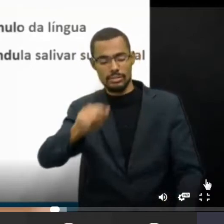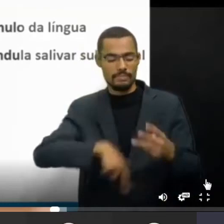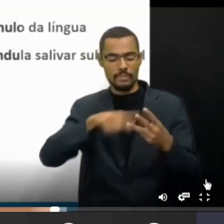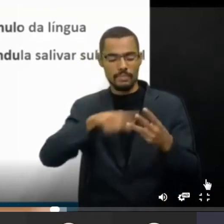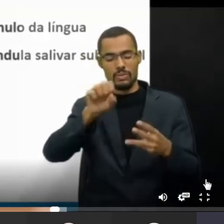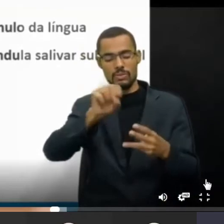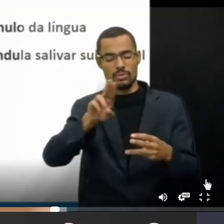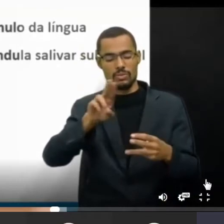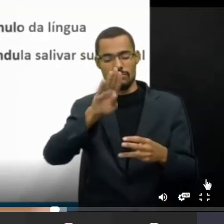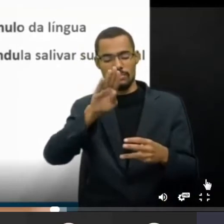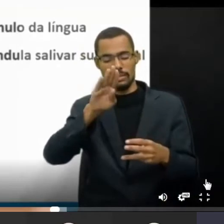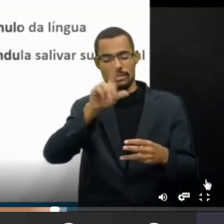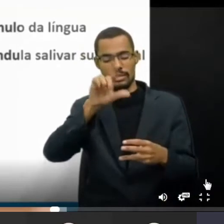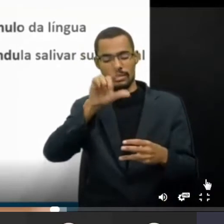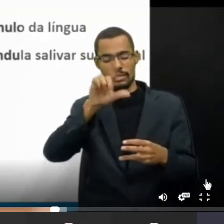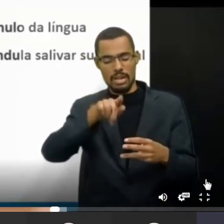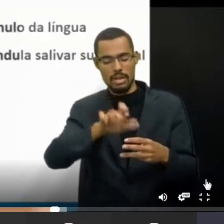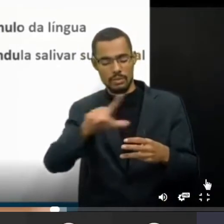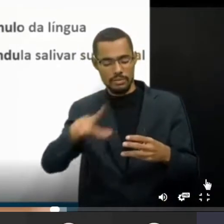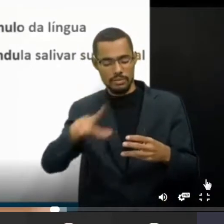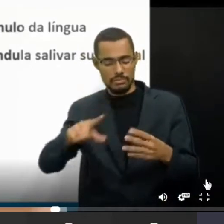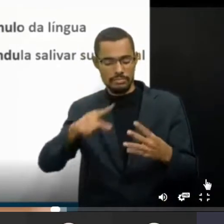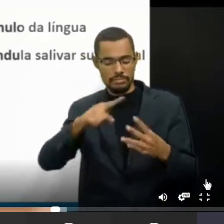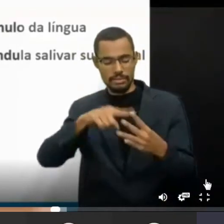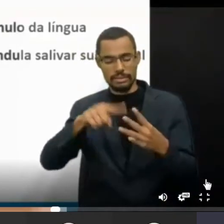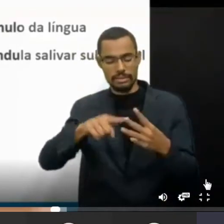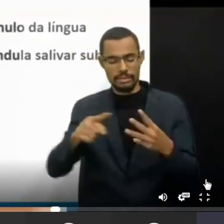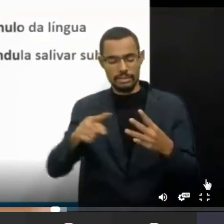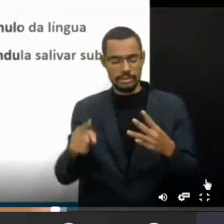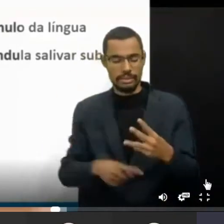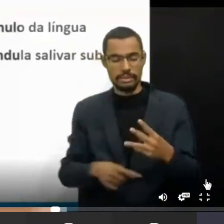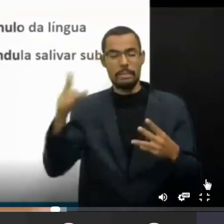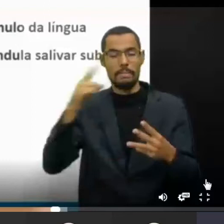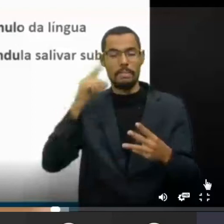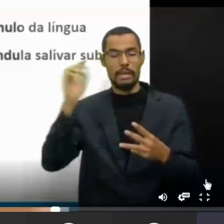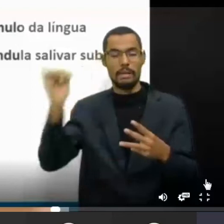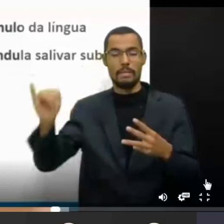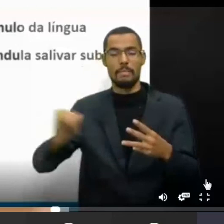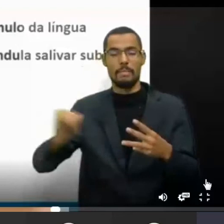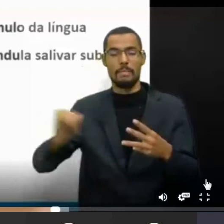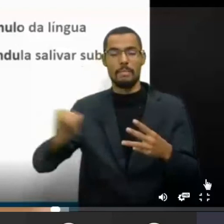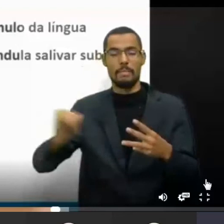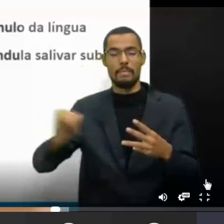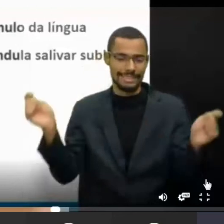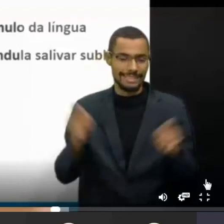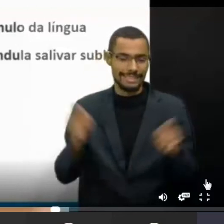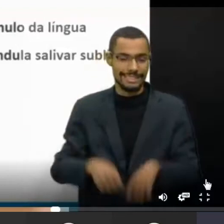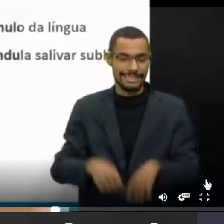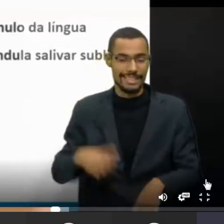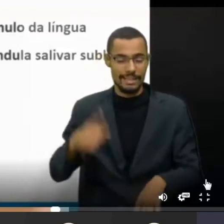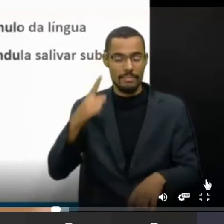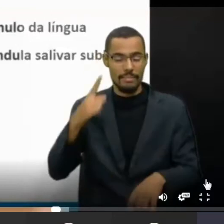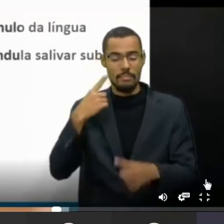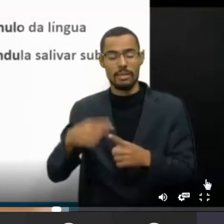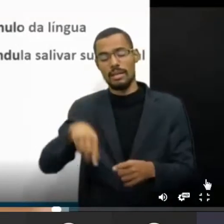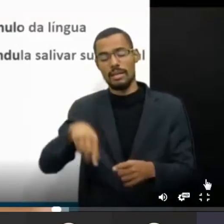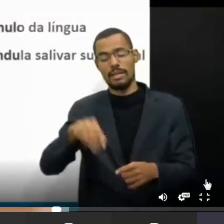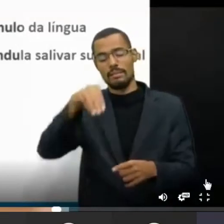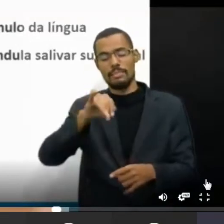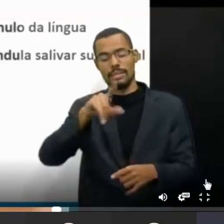sublingual e submandibular, as três produzindo enzimas salivares, né, principalmente a